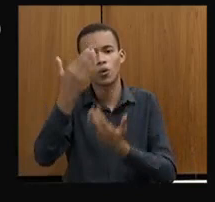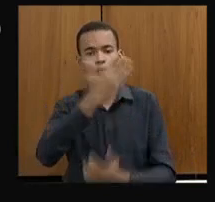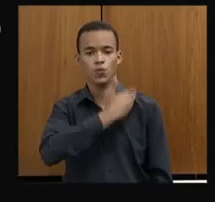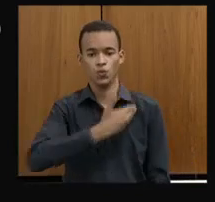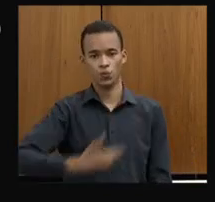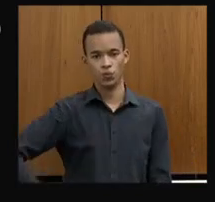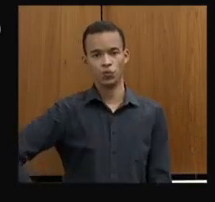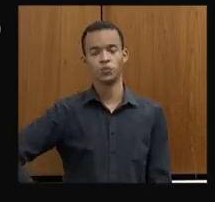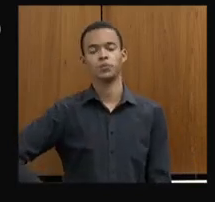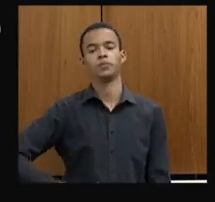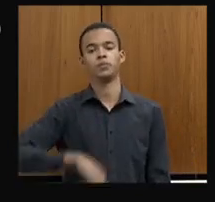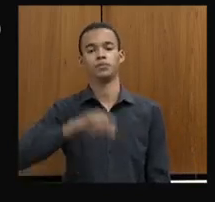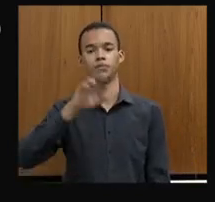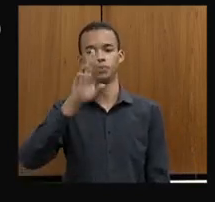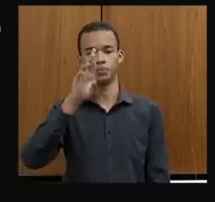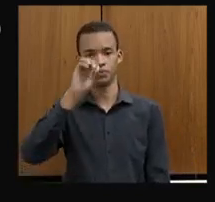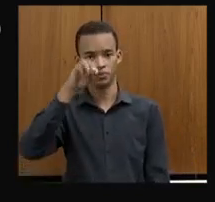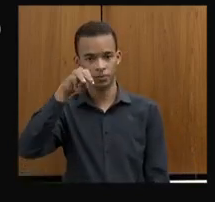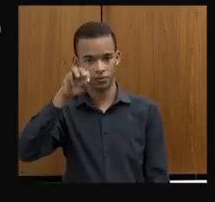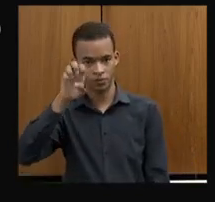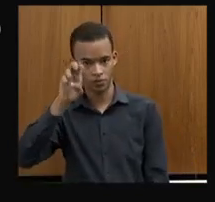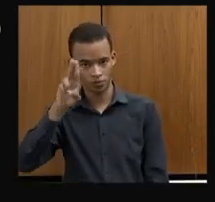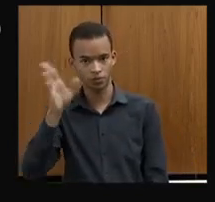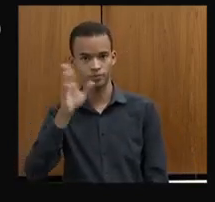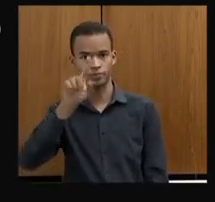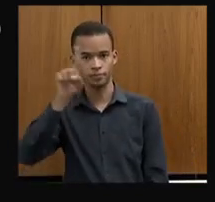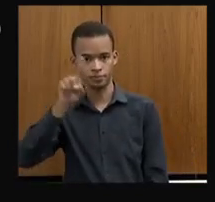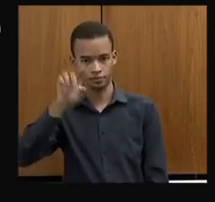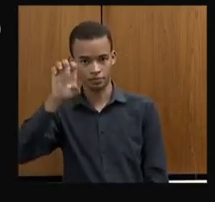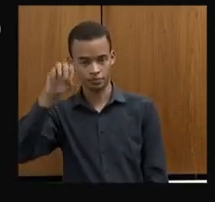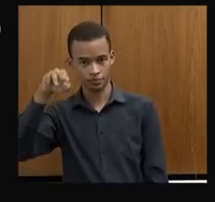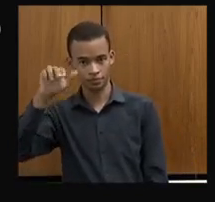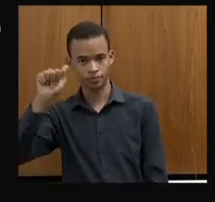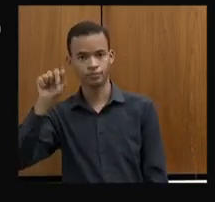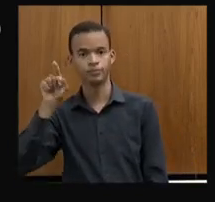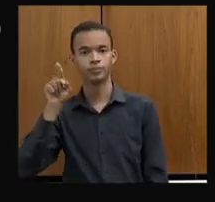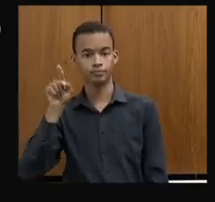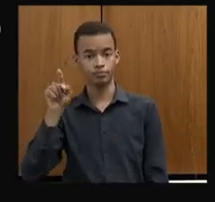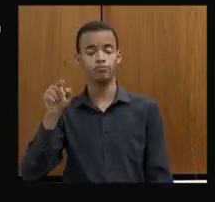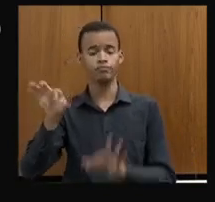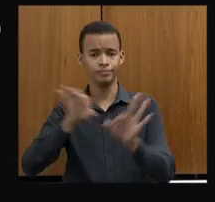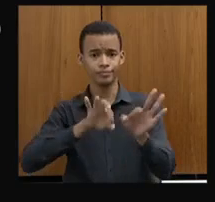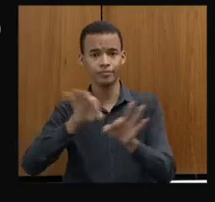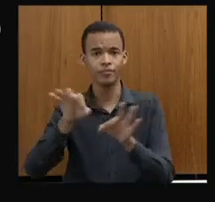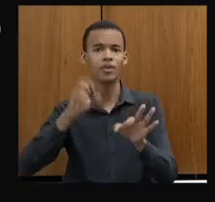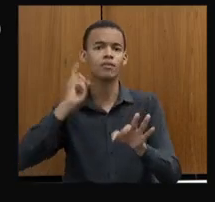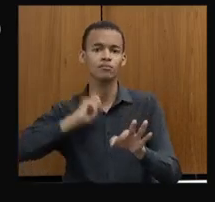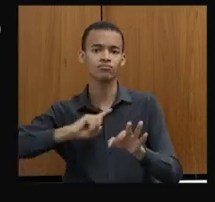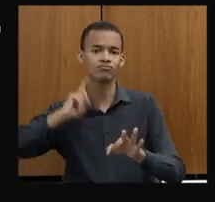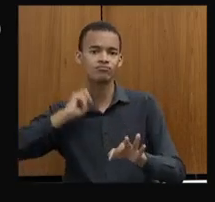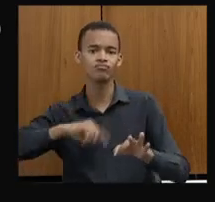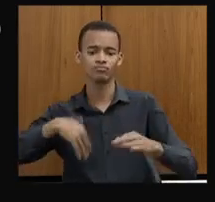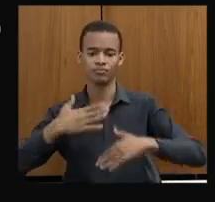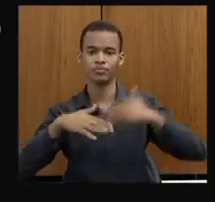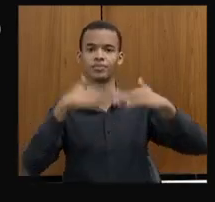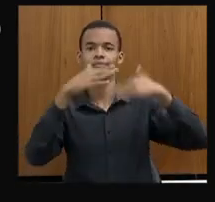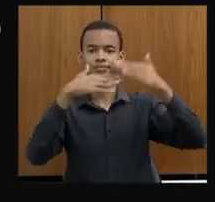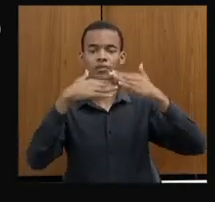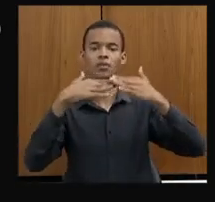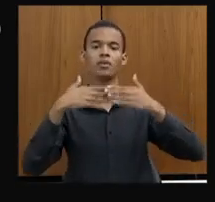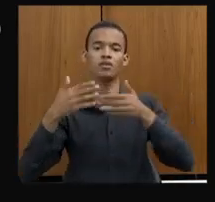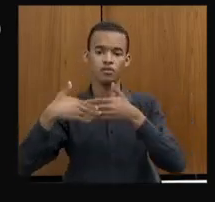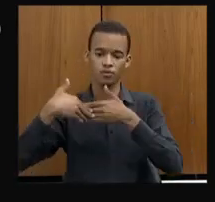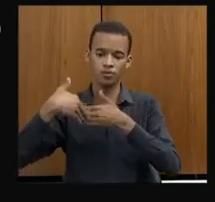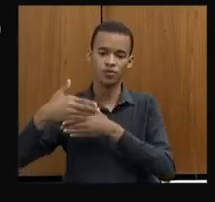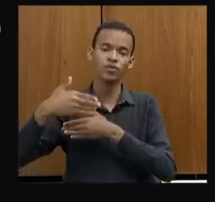desse time fez com que nosso estado cresça cada vez mais e eu tenho certeza que o próximo mandato Nossa Senhora estaremos